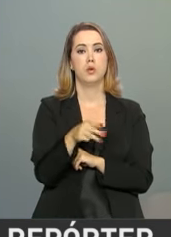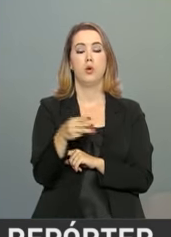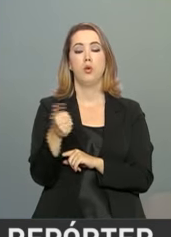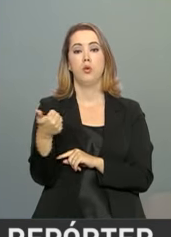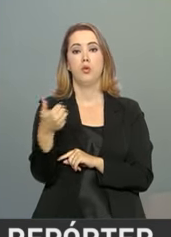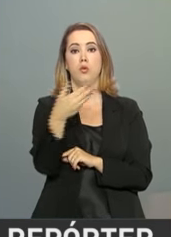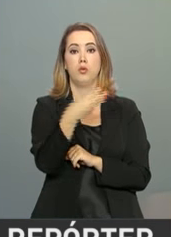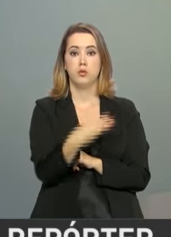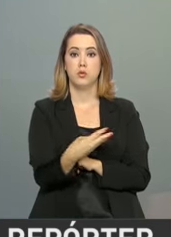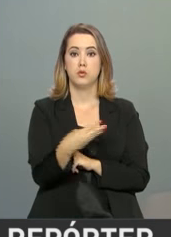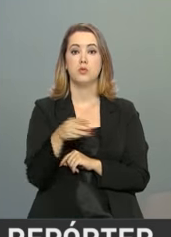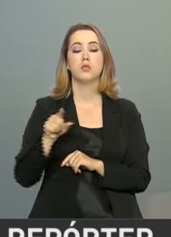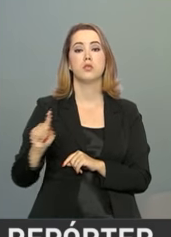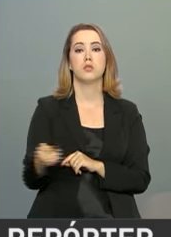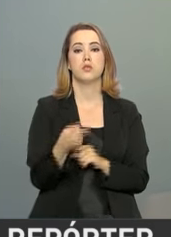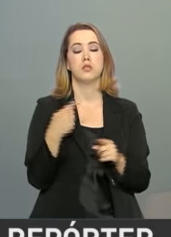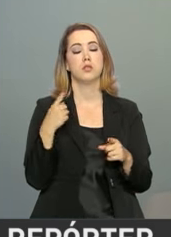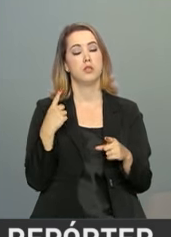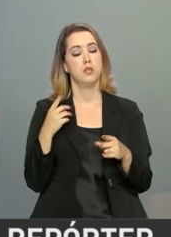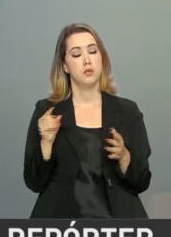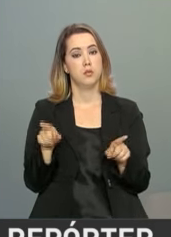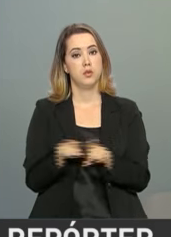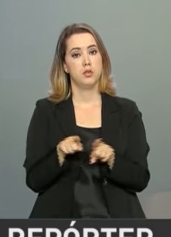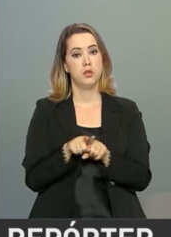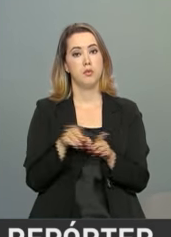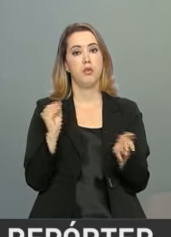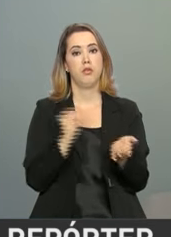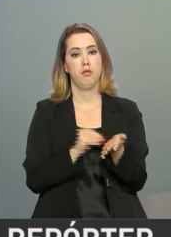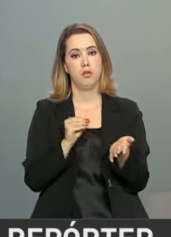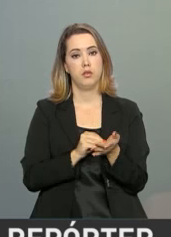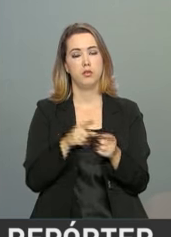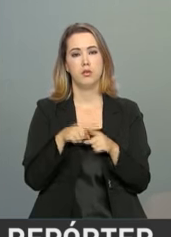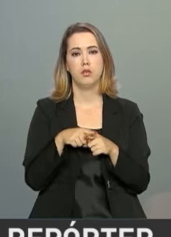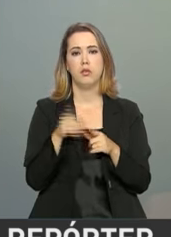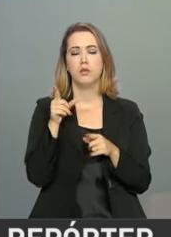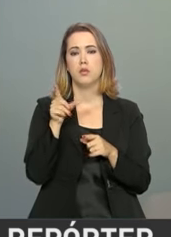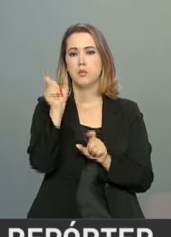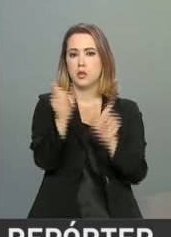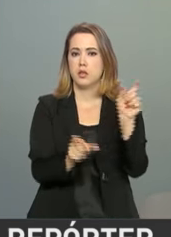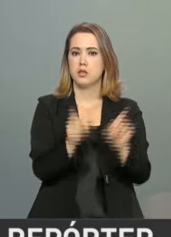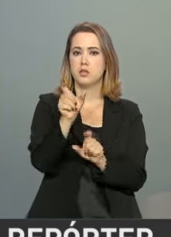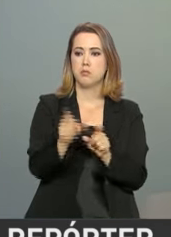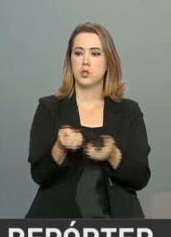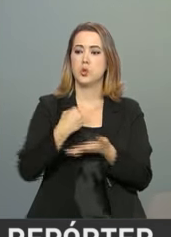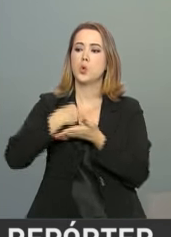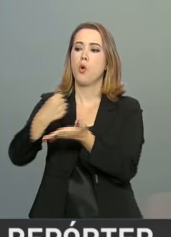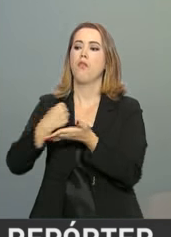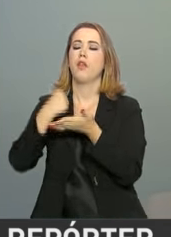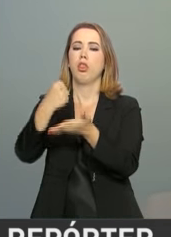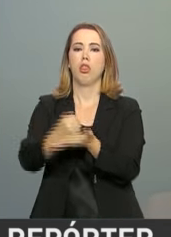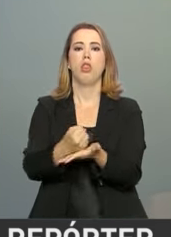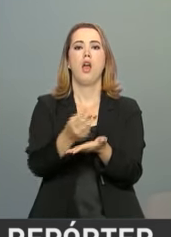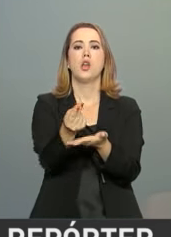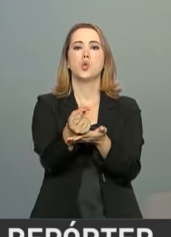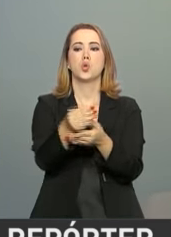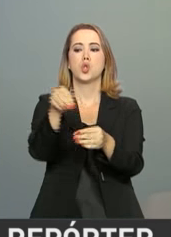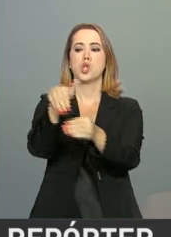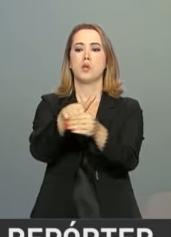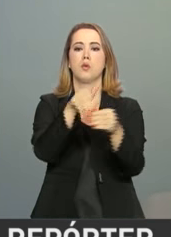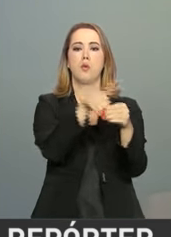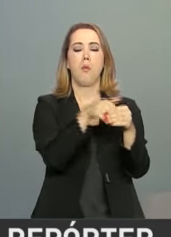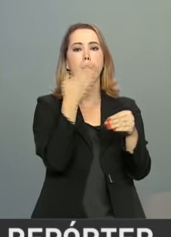13.000 também foram bloqueados porque os beneficiários fizeram doações eleitorais. Vamos ver os detalhes na